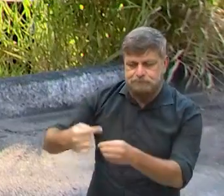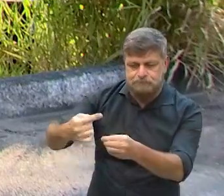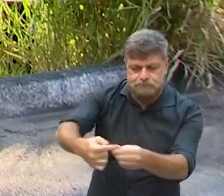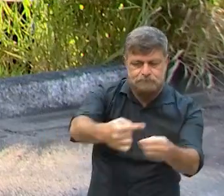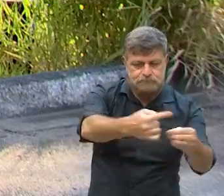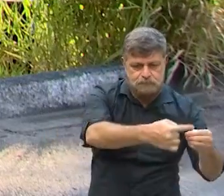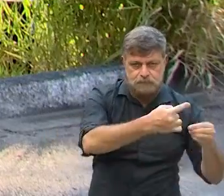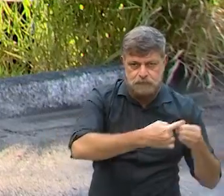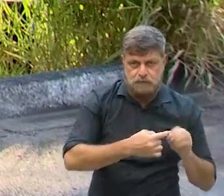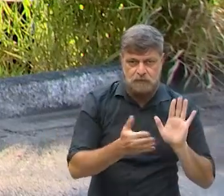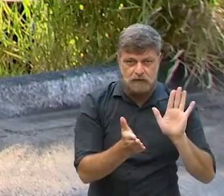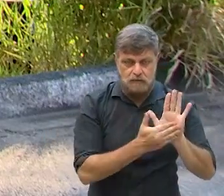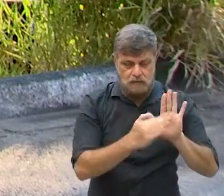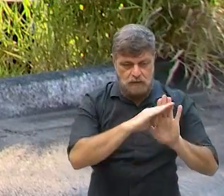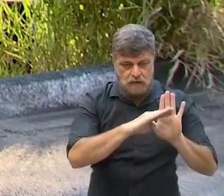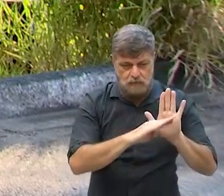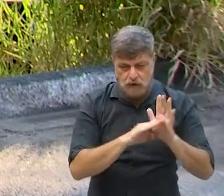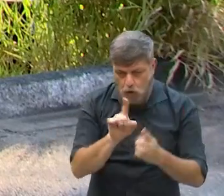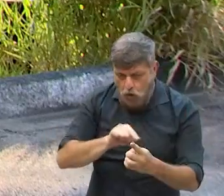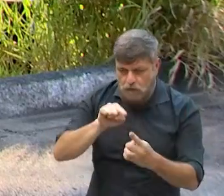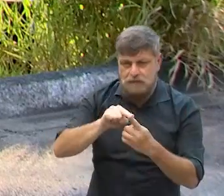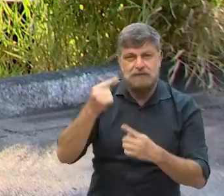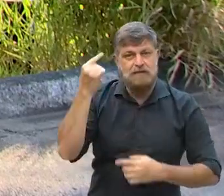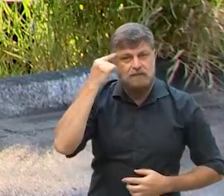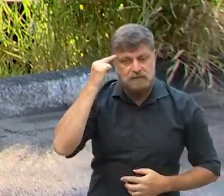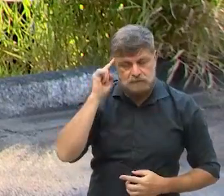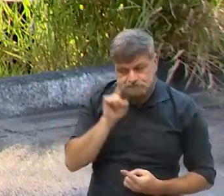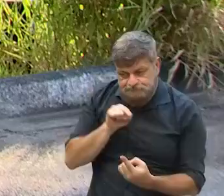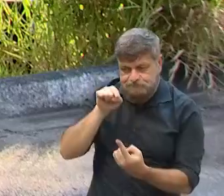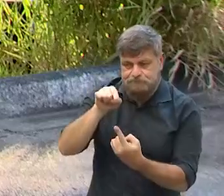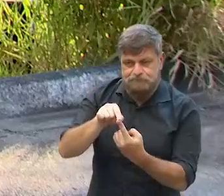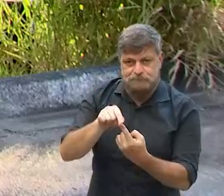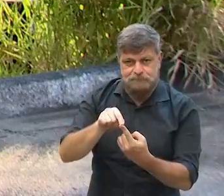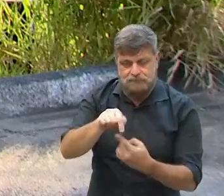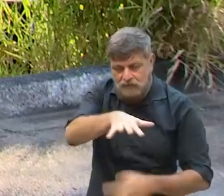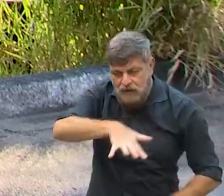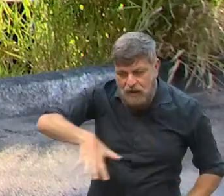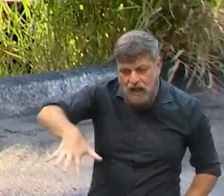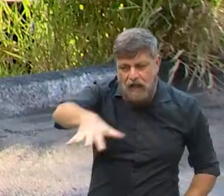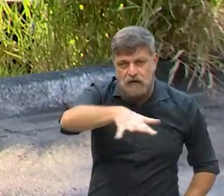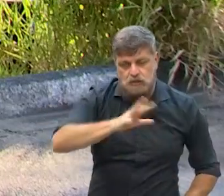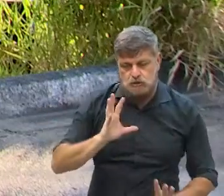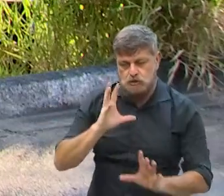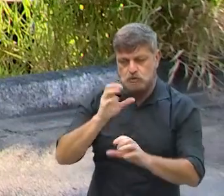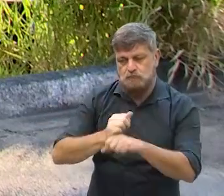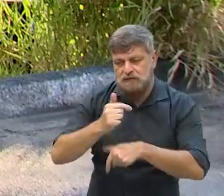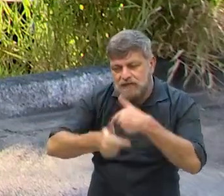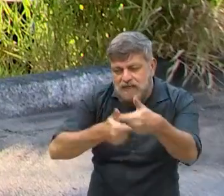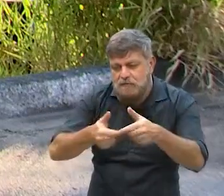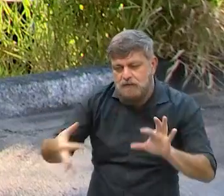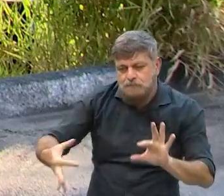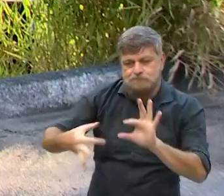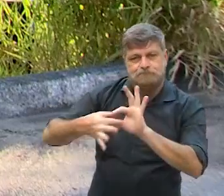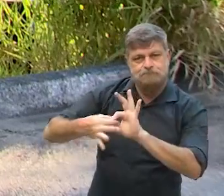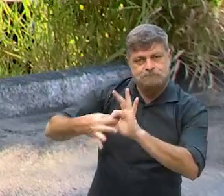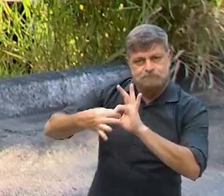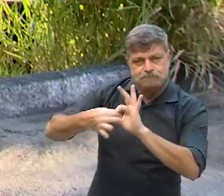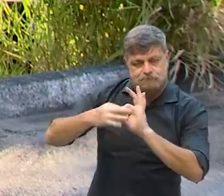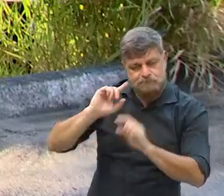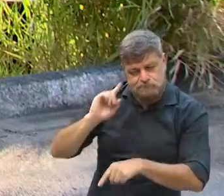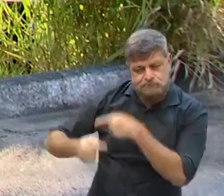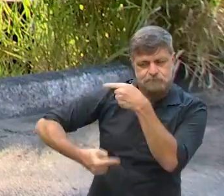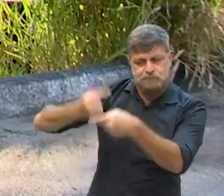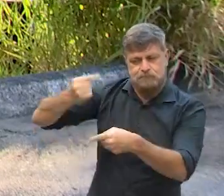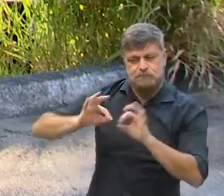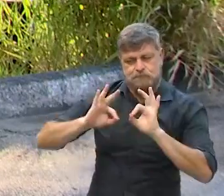que foi proposto esse plano justamente pensando nisso, que toda a região atue junto, faça junto para que tenha